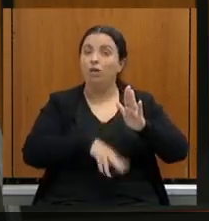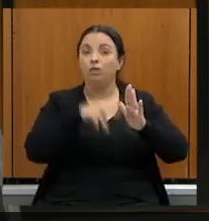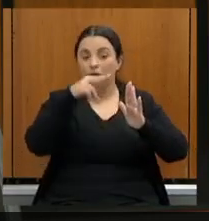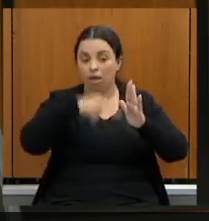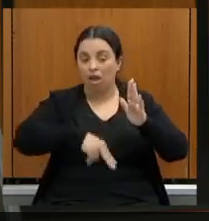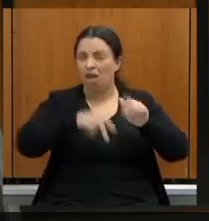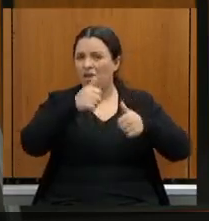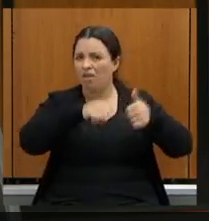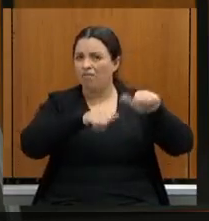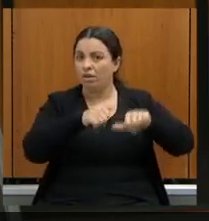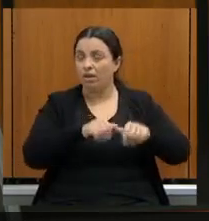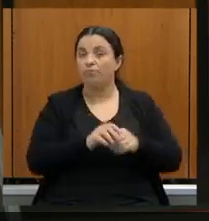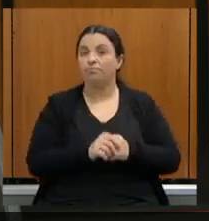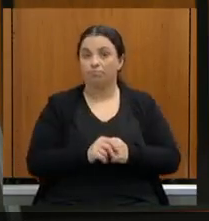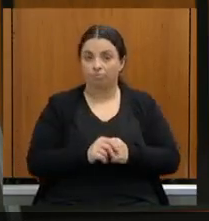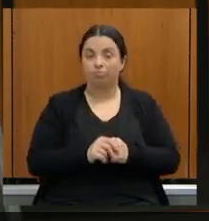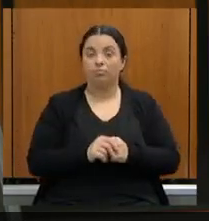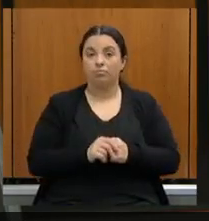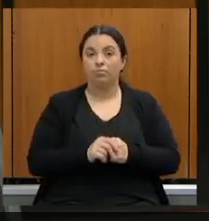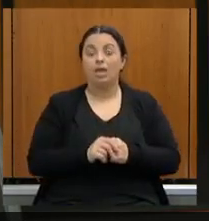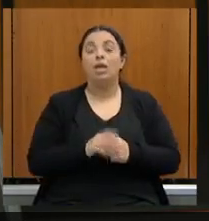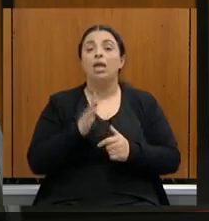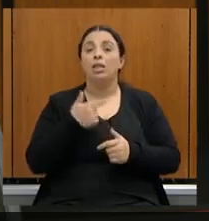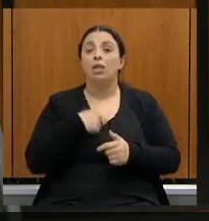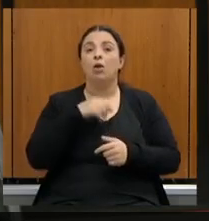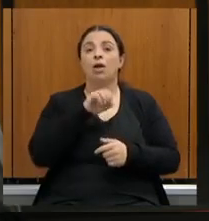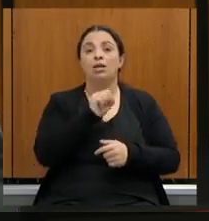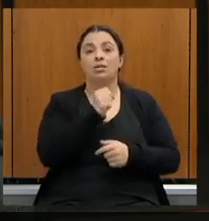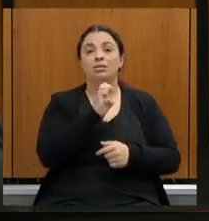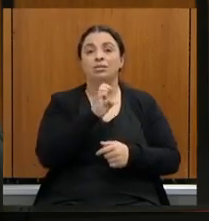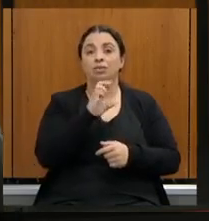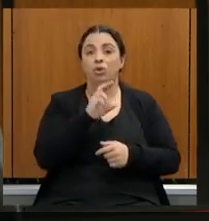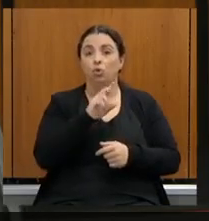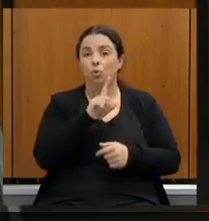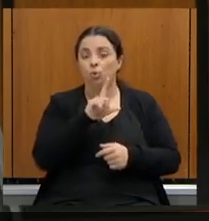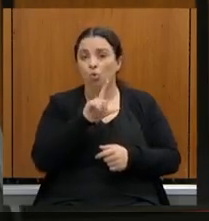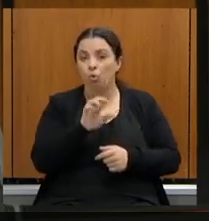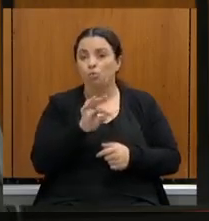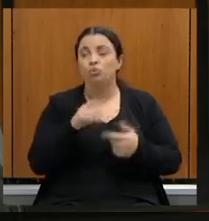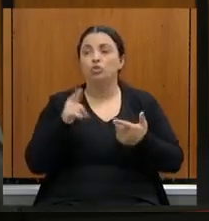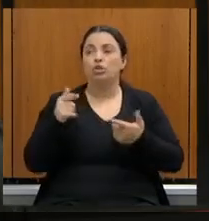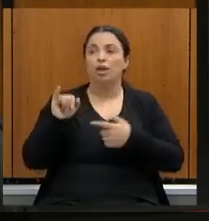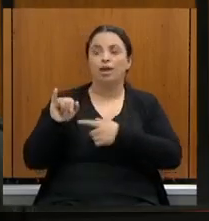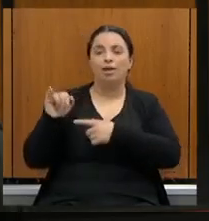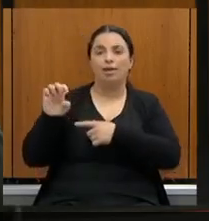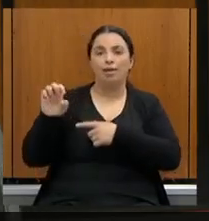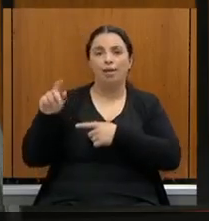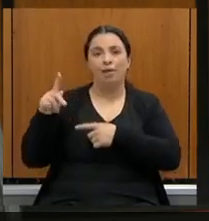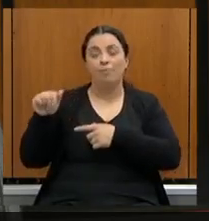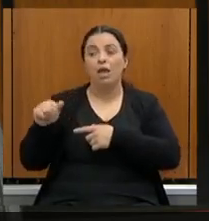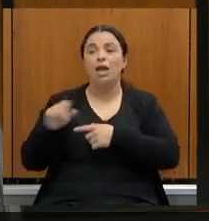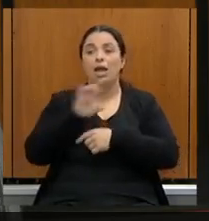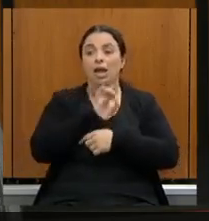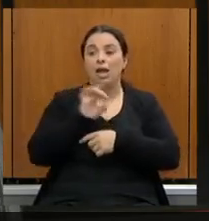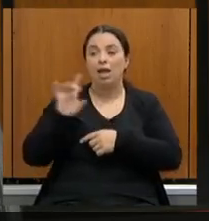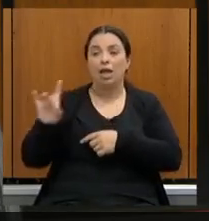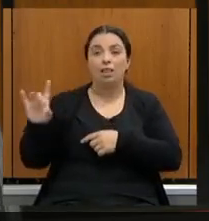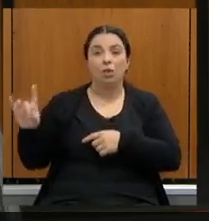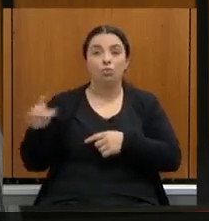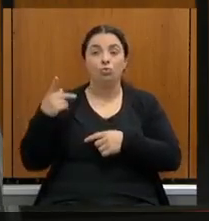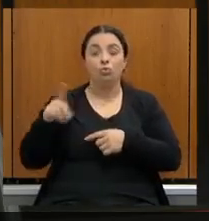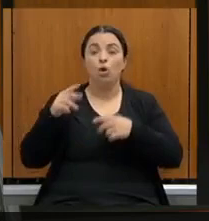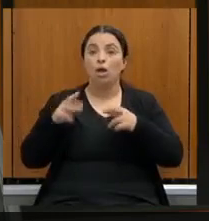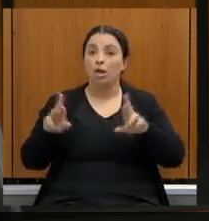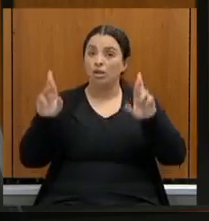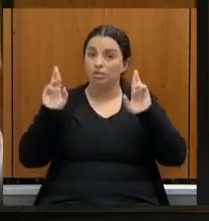lhe cabe, a Secretaria de Desenvolvimento, no que lhe cabe, o IEFA, no que lhe cabe, e o